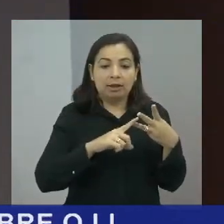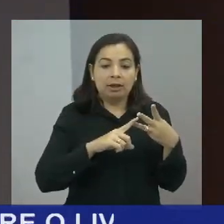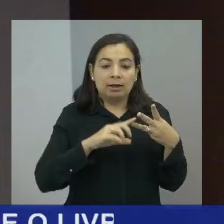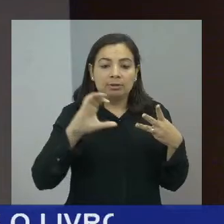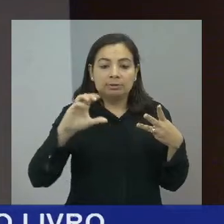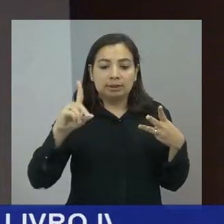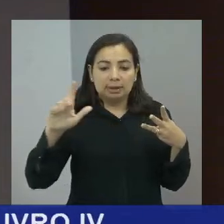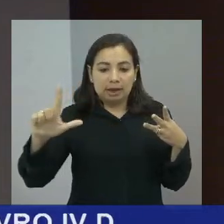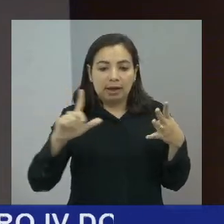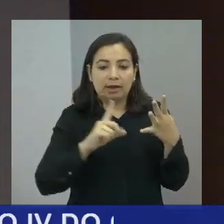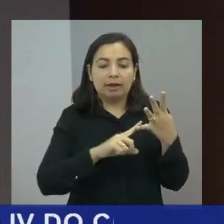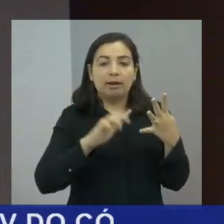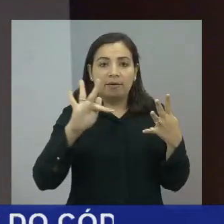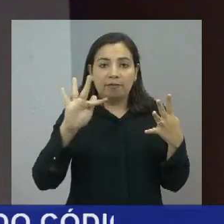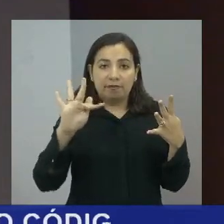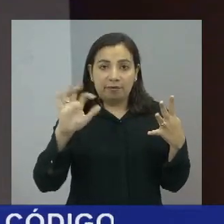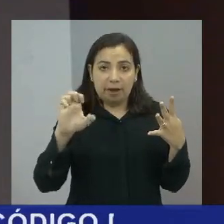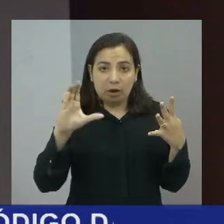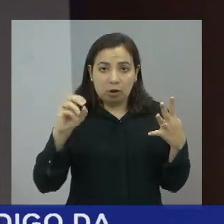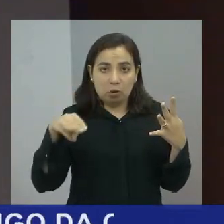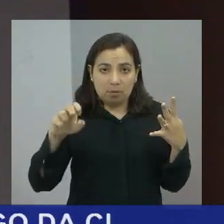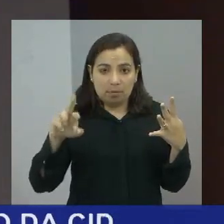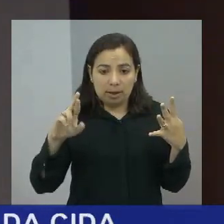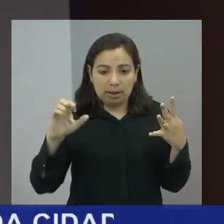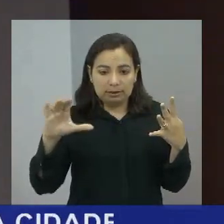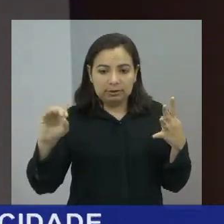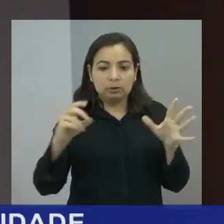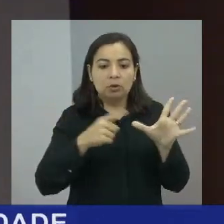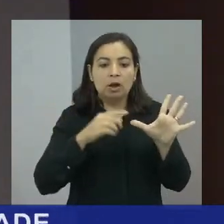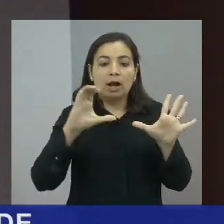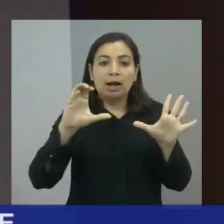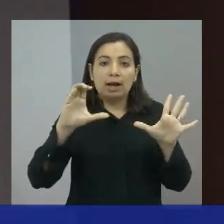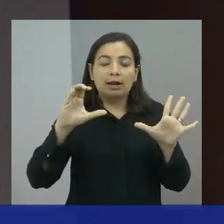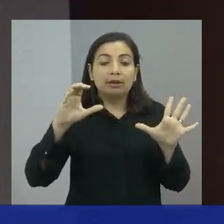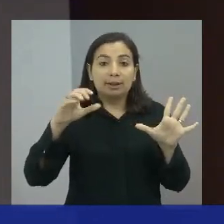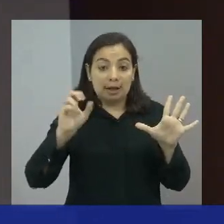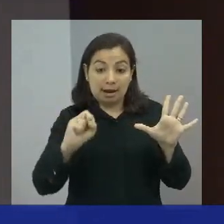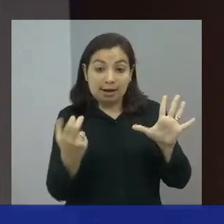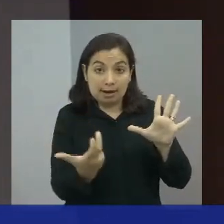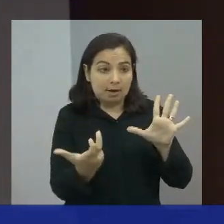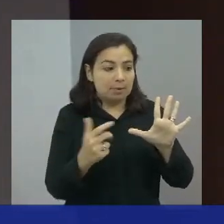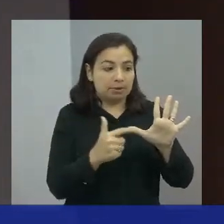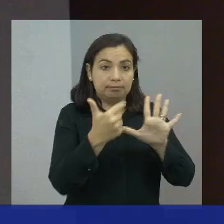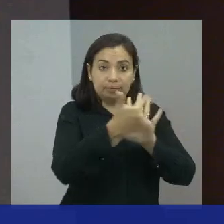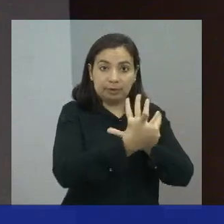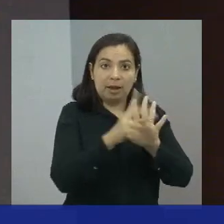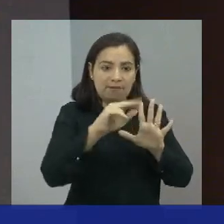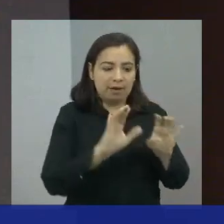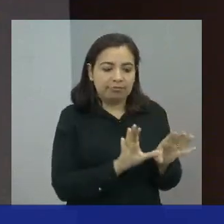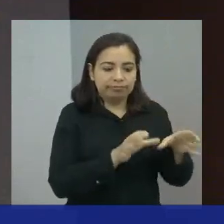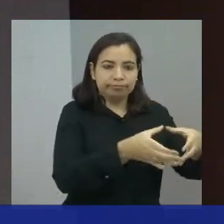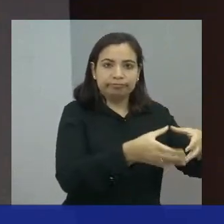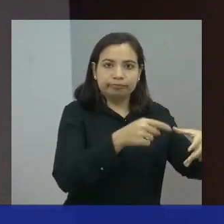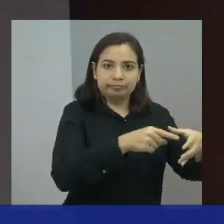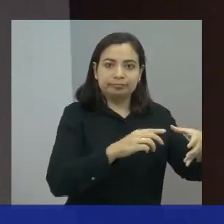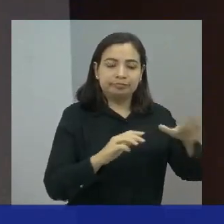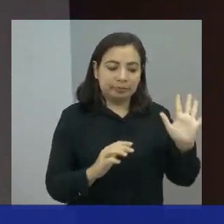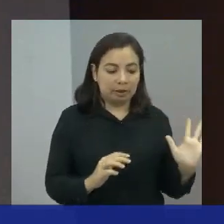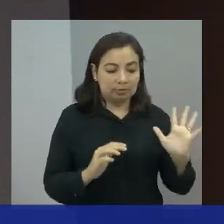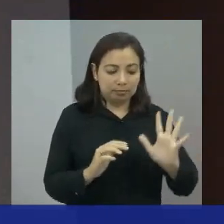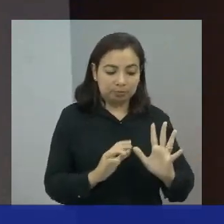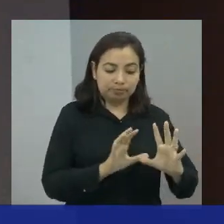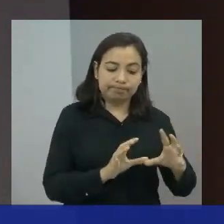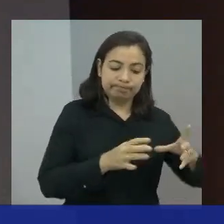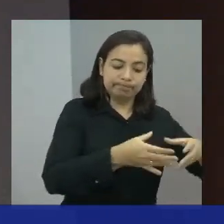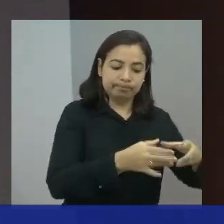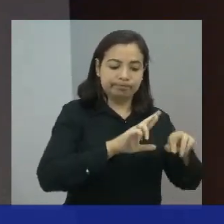FEComércio e Câmara Municipal. Então, na segunda instância e última, aquela defesa, aquele recurso,